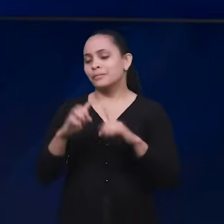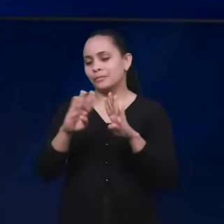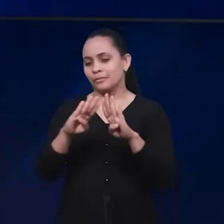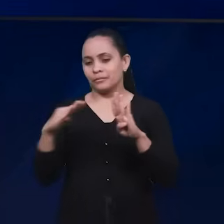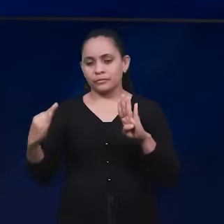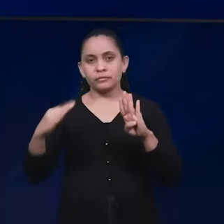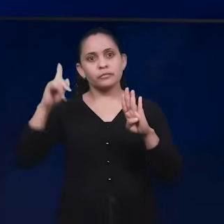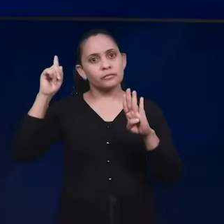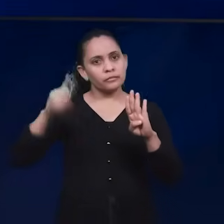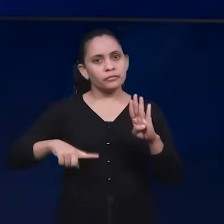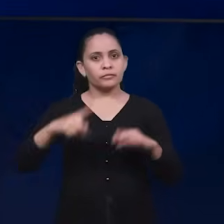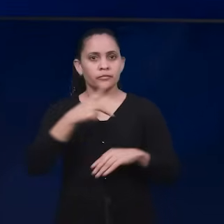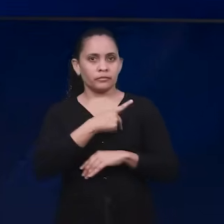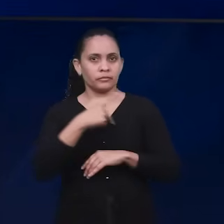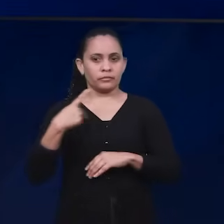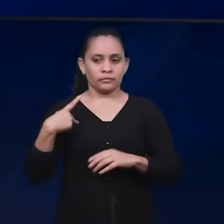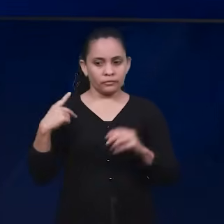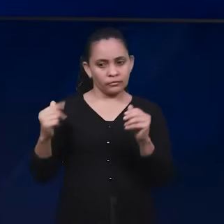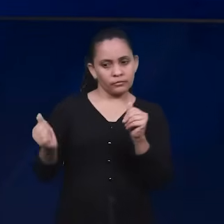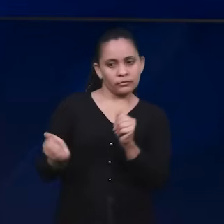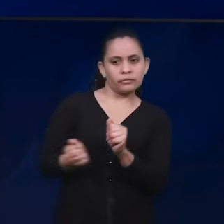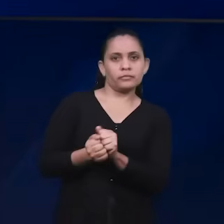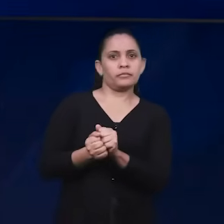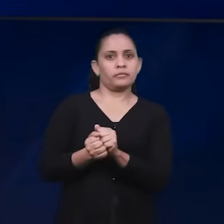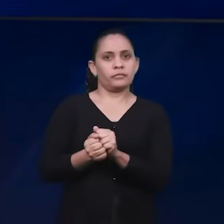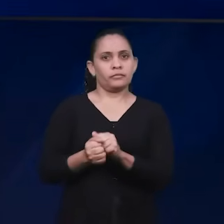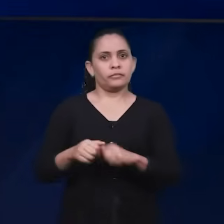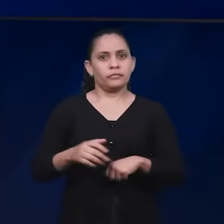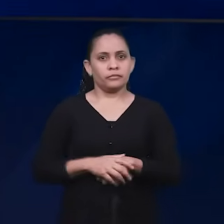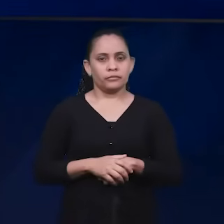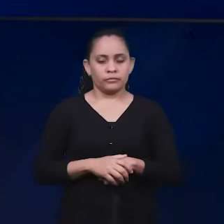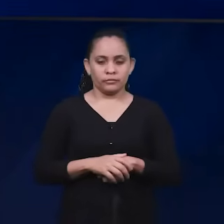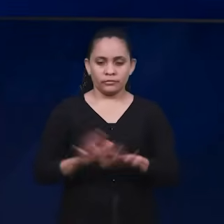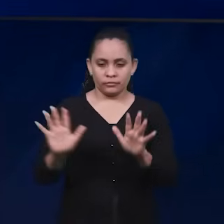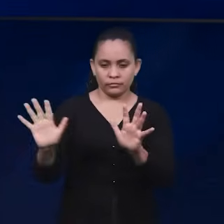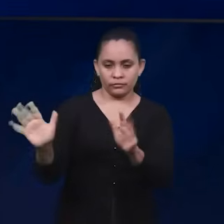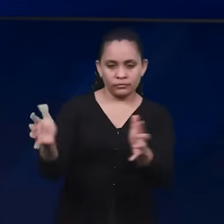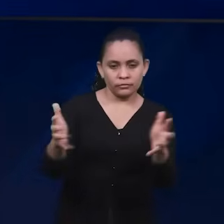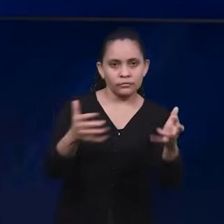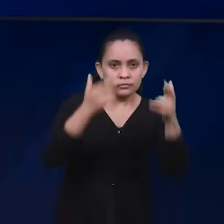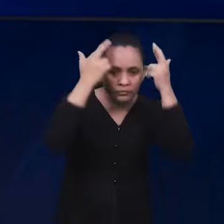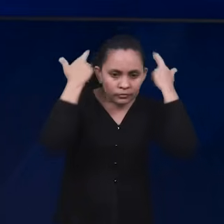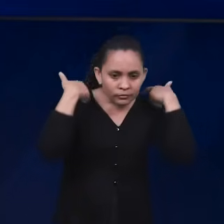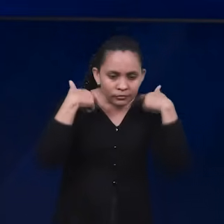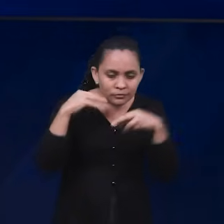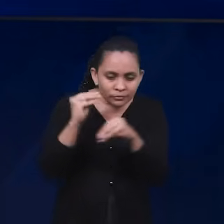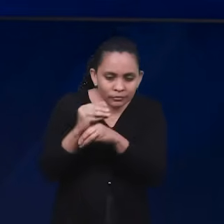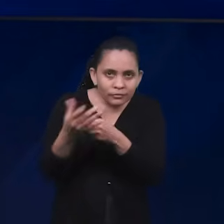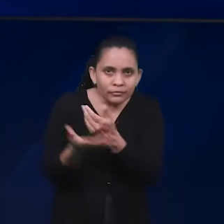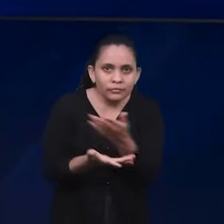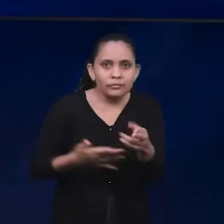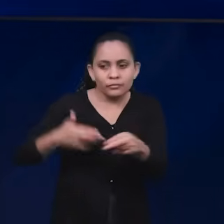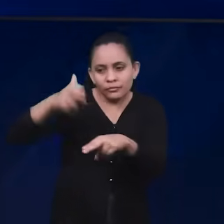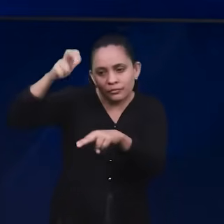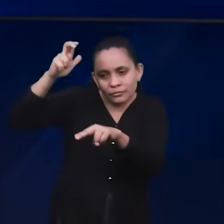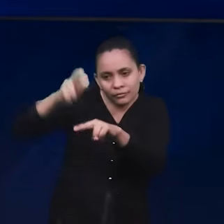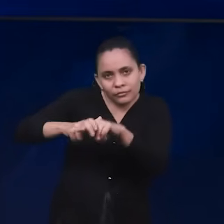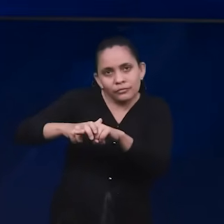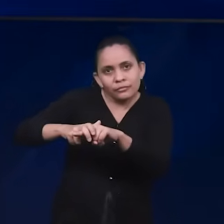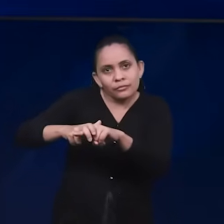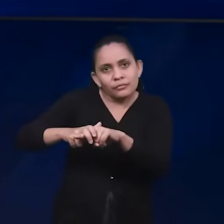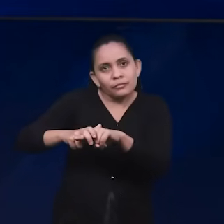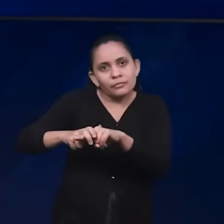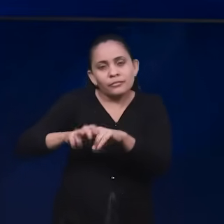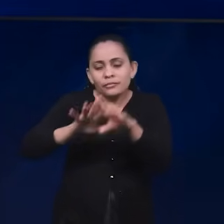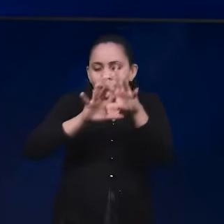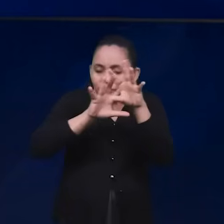Porque a porta era o próprio pastor. Ele ficava ali. Ele recolhia as ovelhas no aprisco e ele se sentava ali